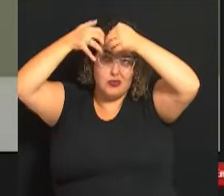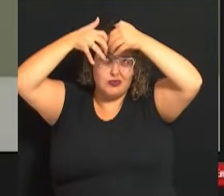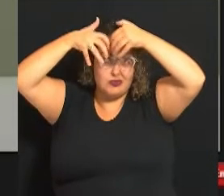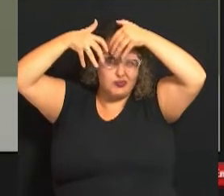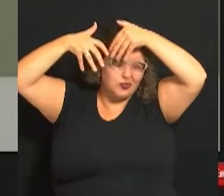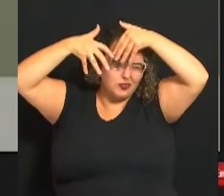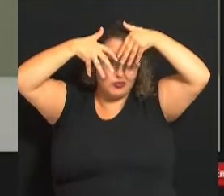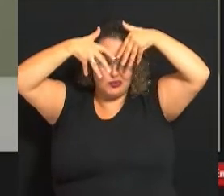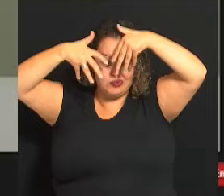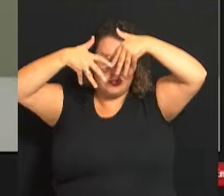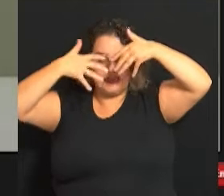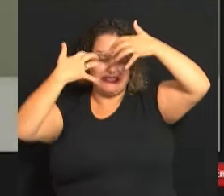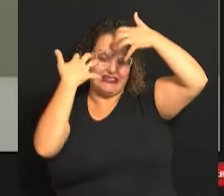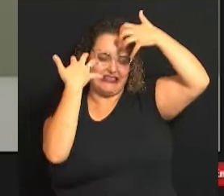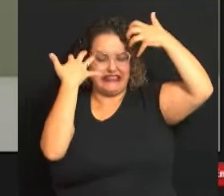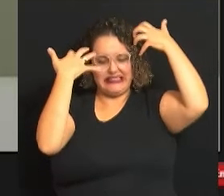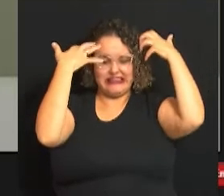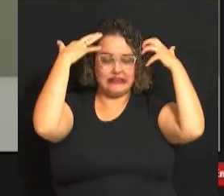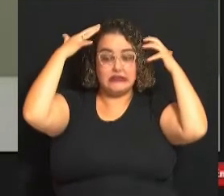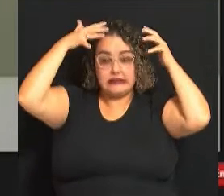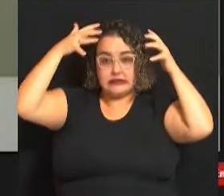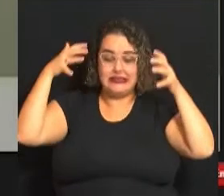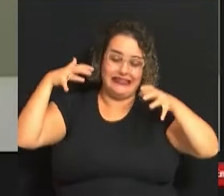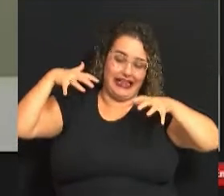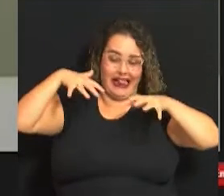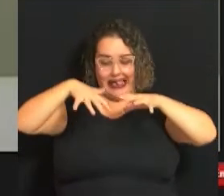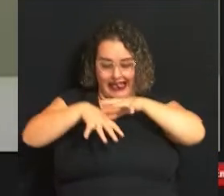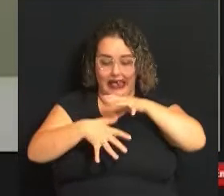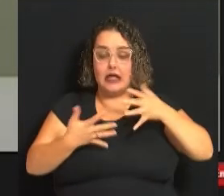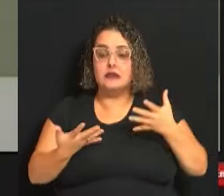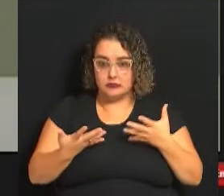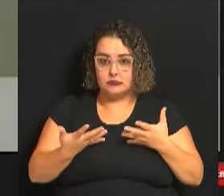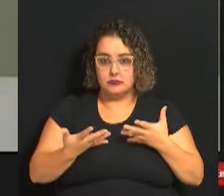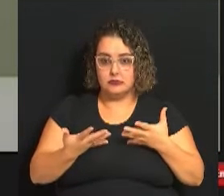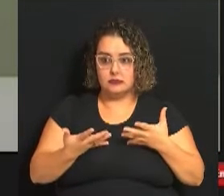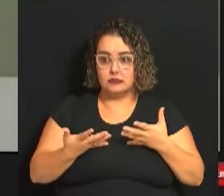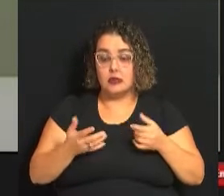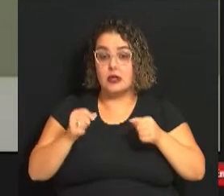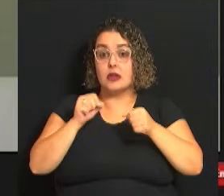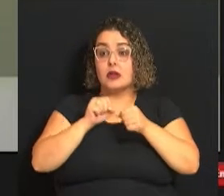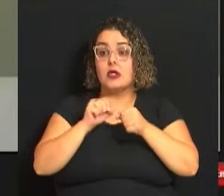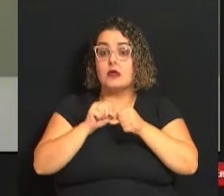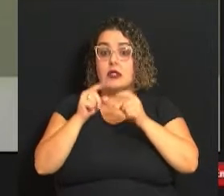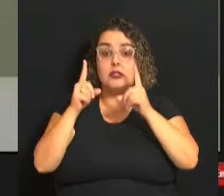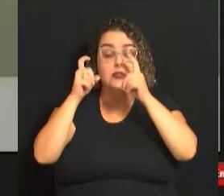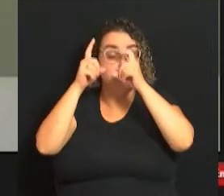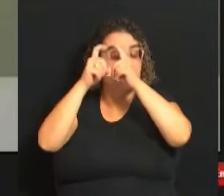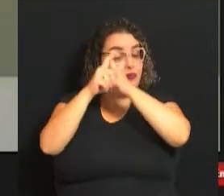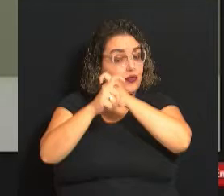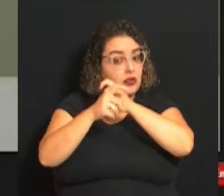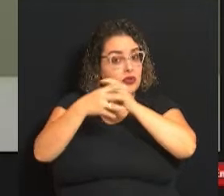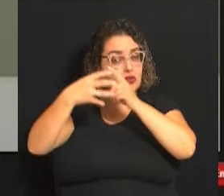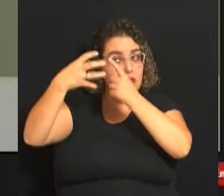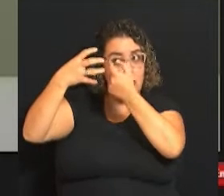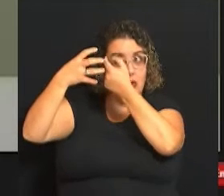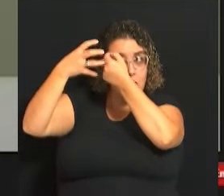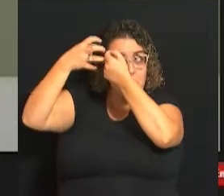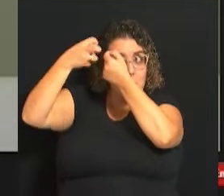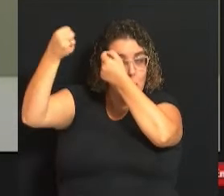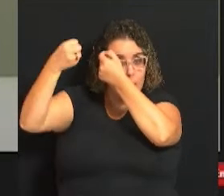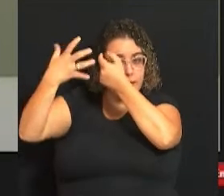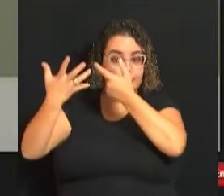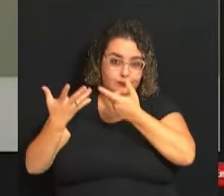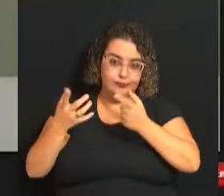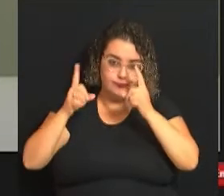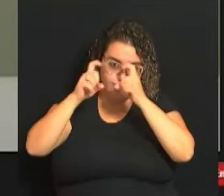profundamente na região cerebral e faz com que se dificulte o tratamento. Então, a grande maioria,